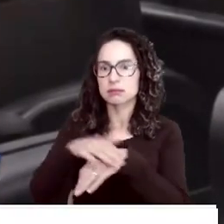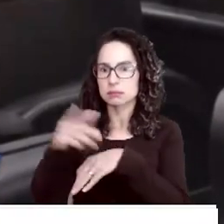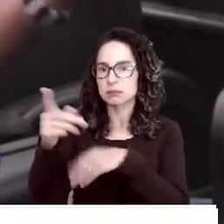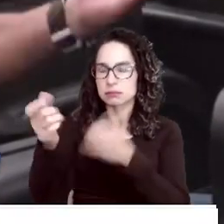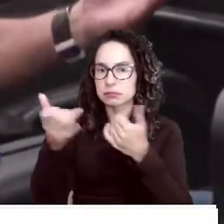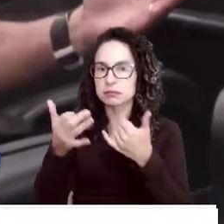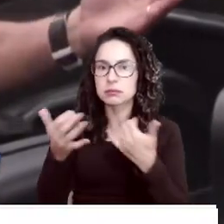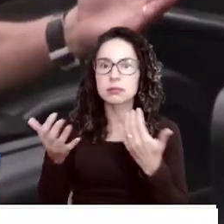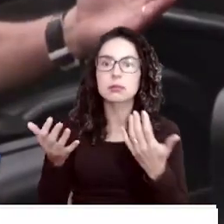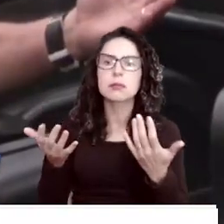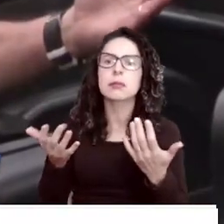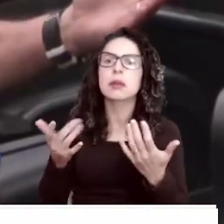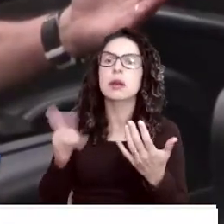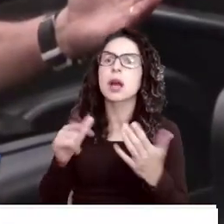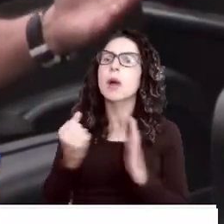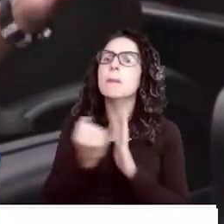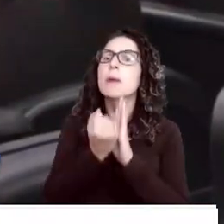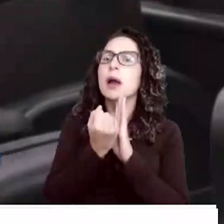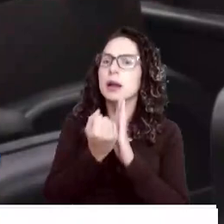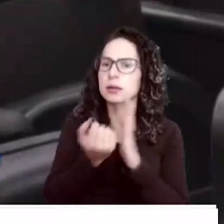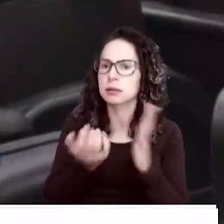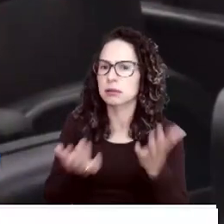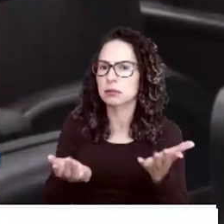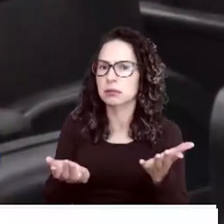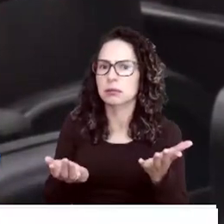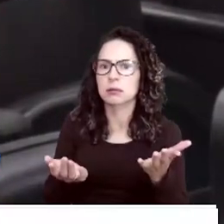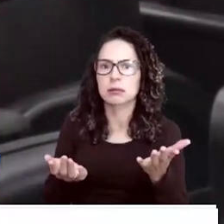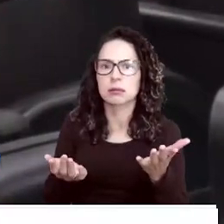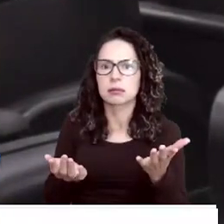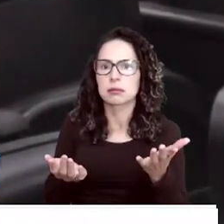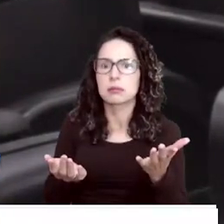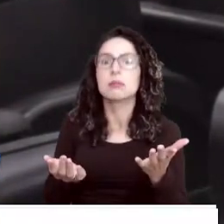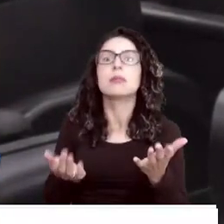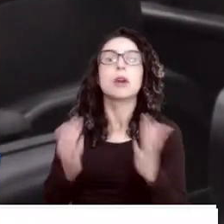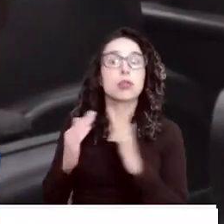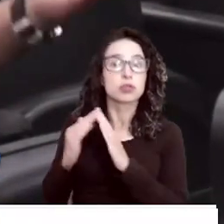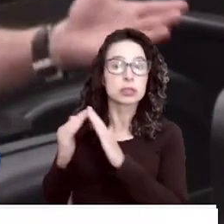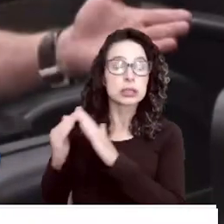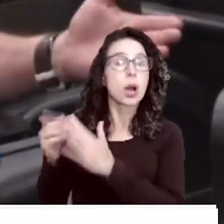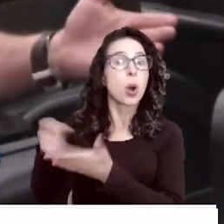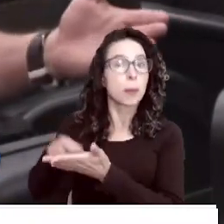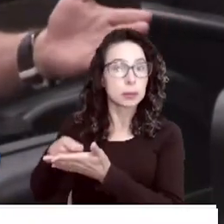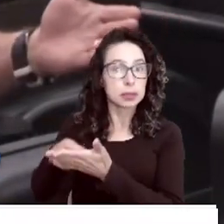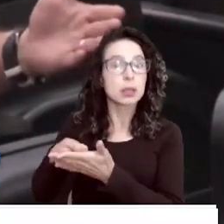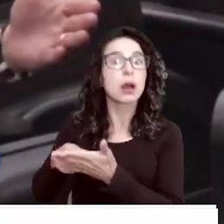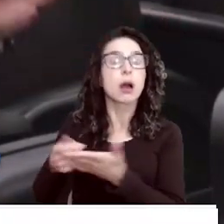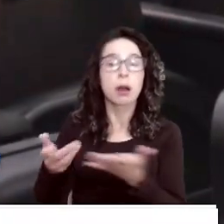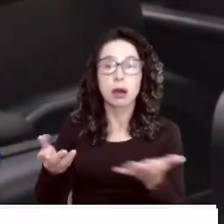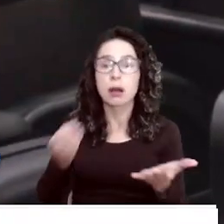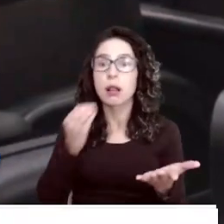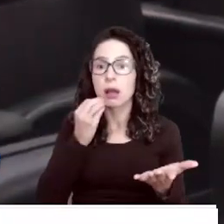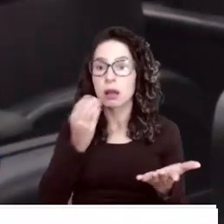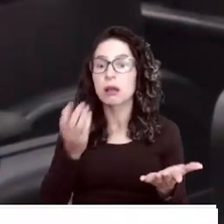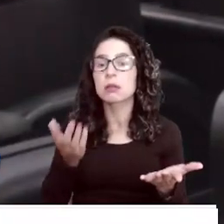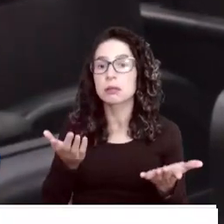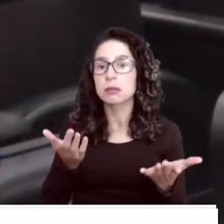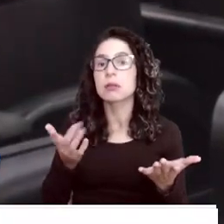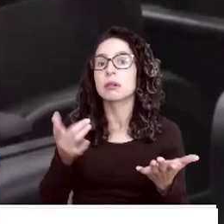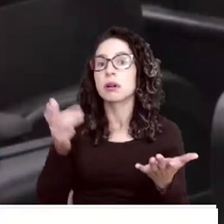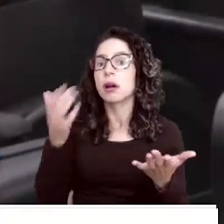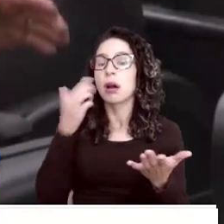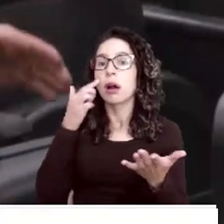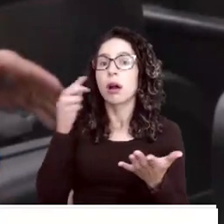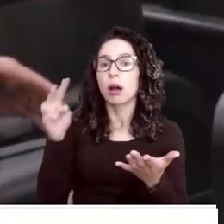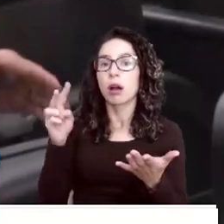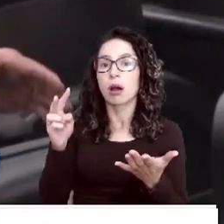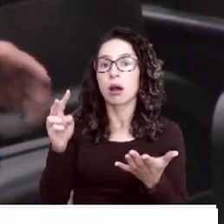o impacto, sabe? Impacto de vizinhança que é obrigado a ter. Sabe? Olha, vai fechar isso daí.